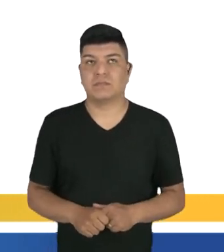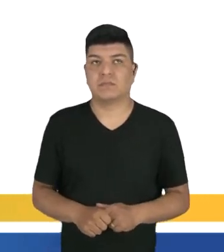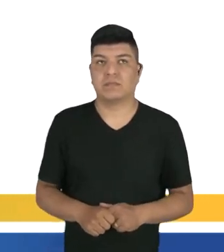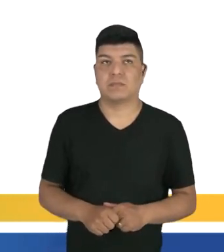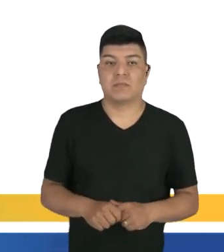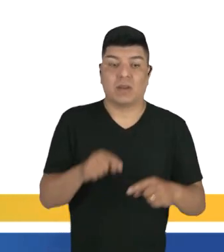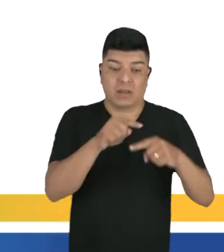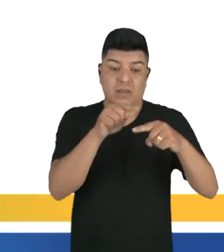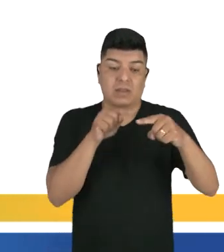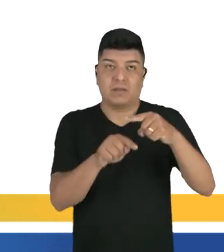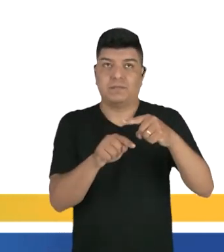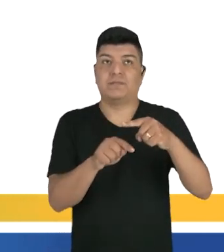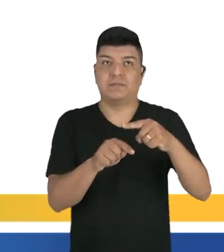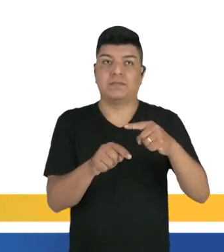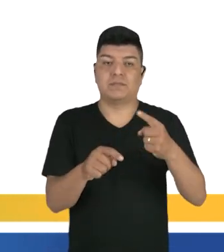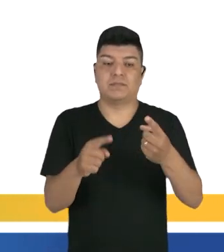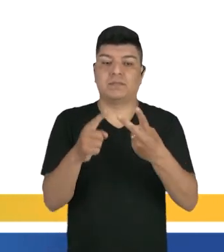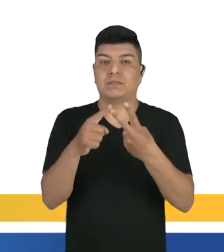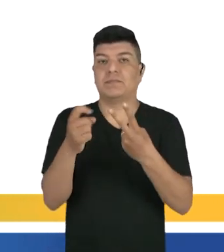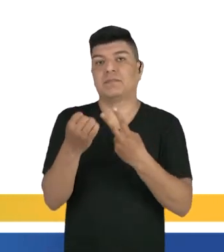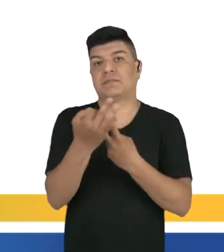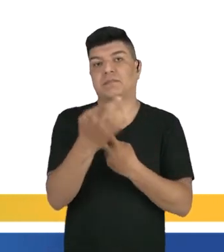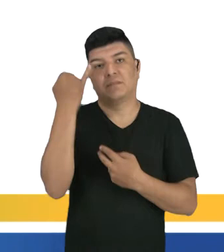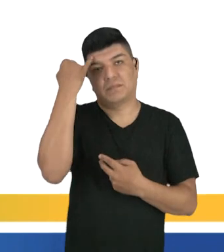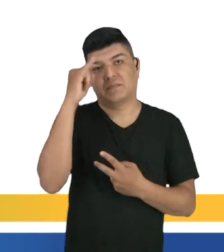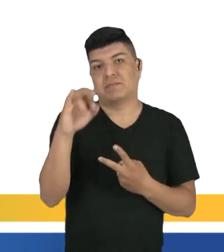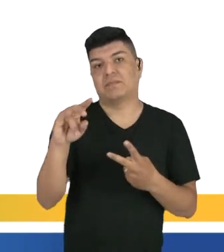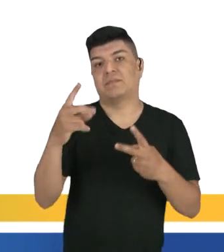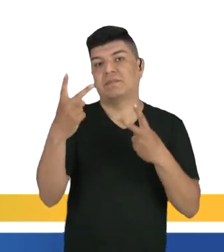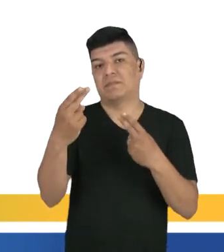Na divisão de radicais, gente, vai ser a mesma ideia